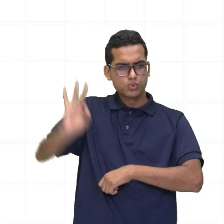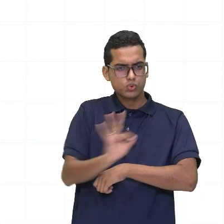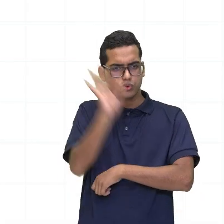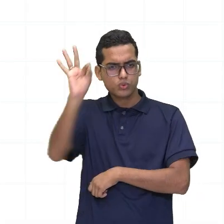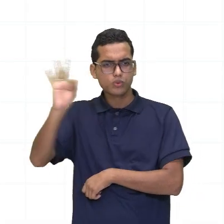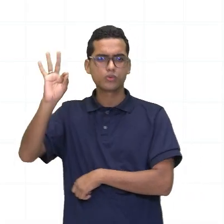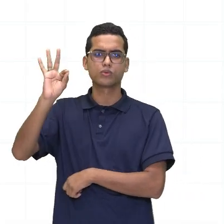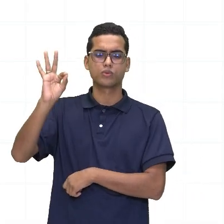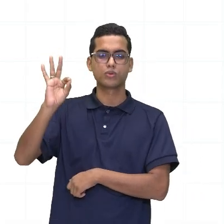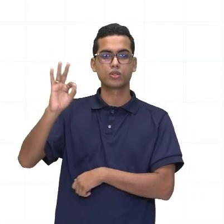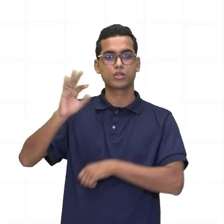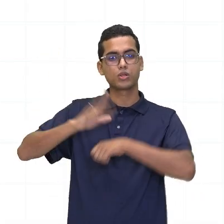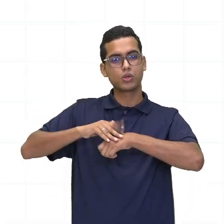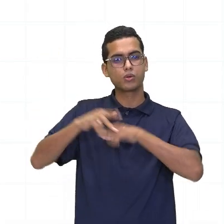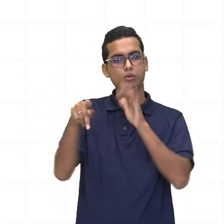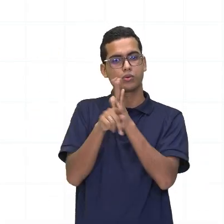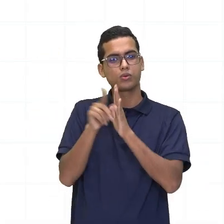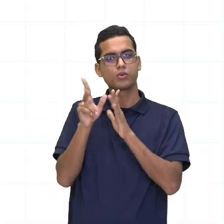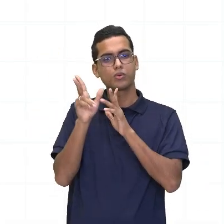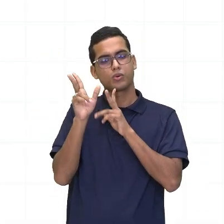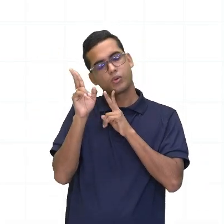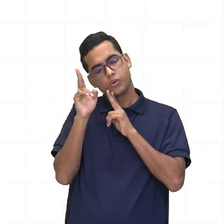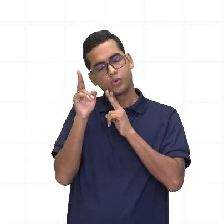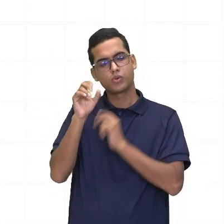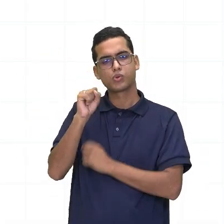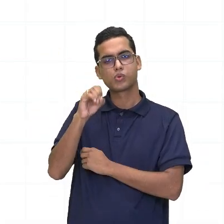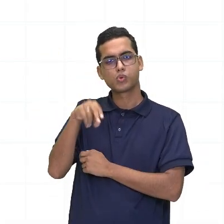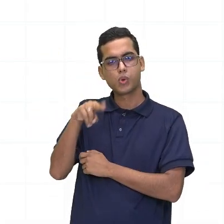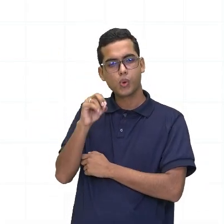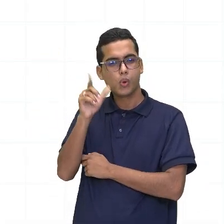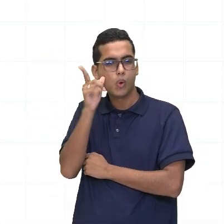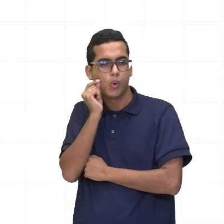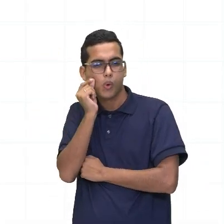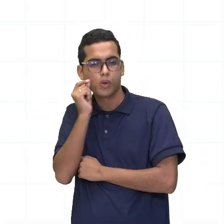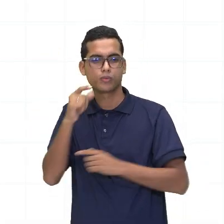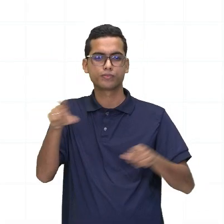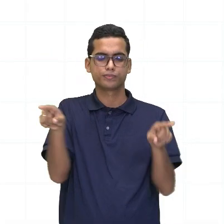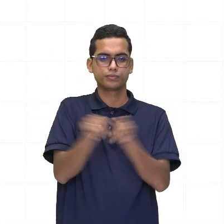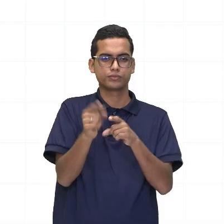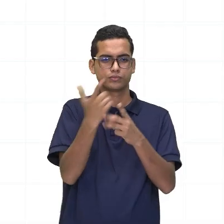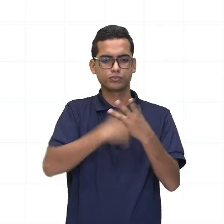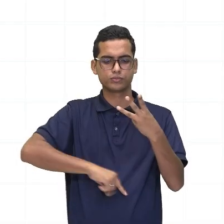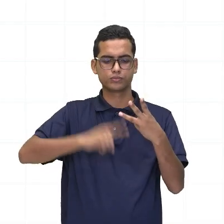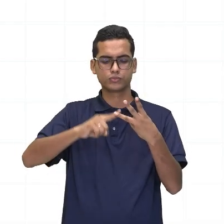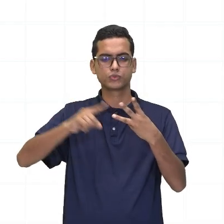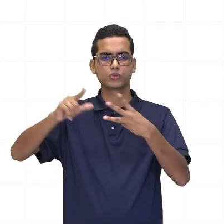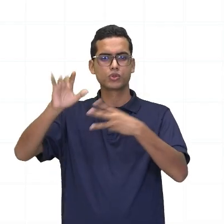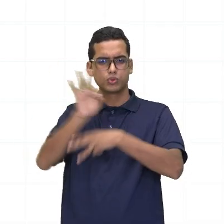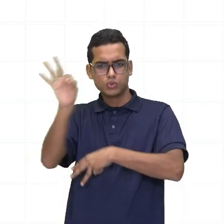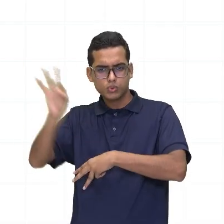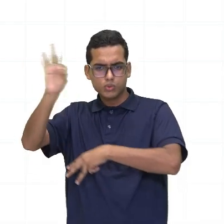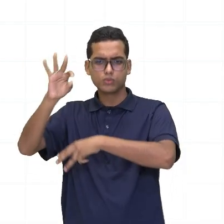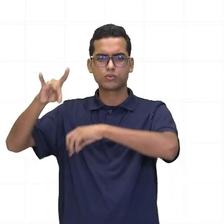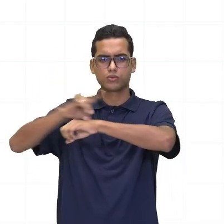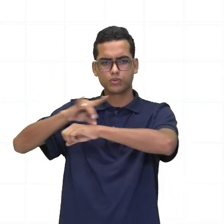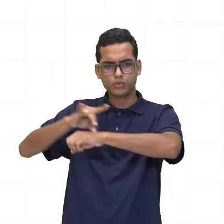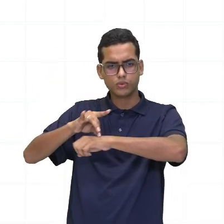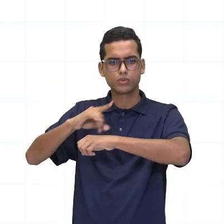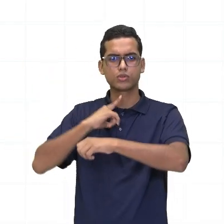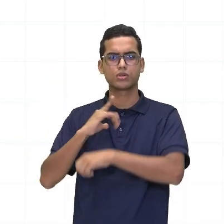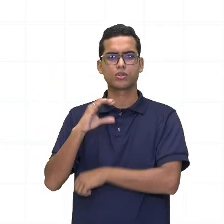africana. Moscas pretas, oncocercose, que vai causar aí a cegueira dos rios. Temos